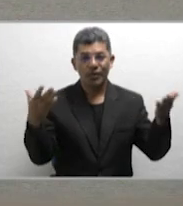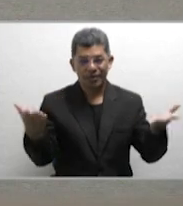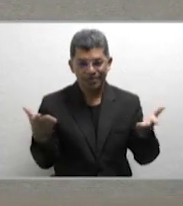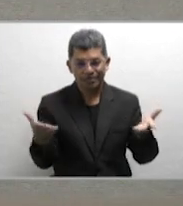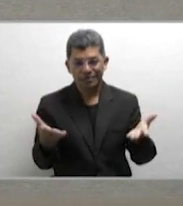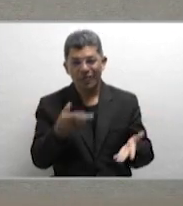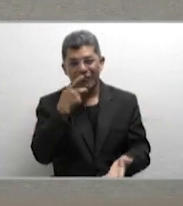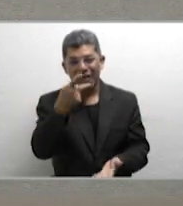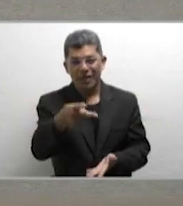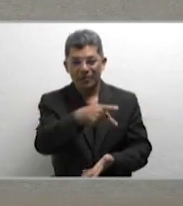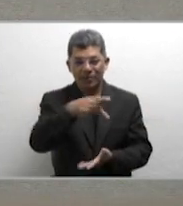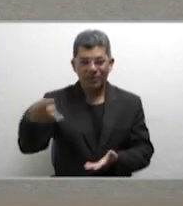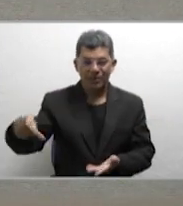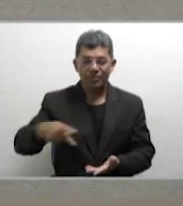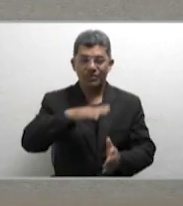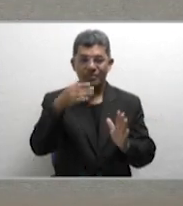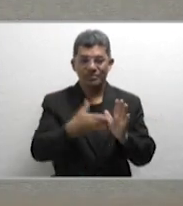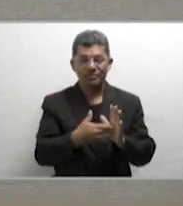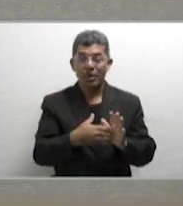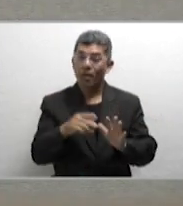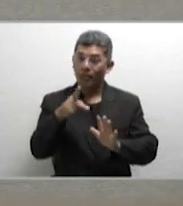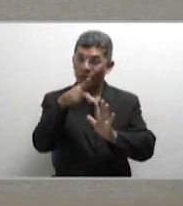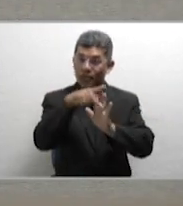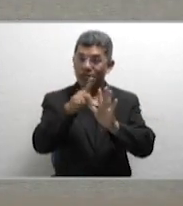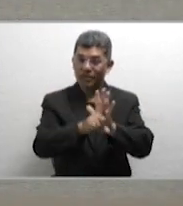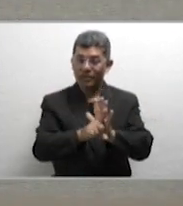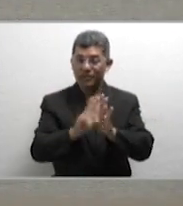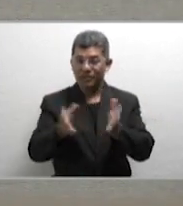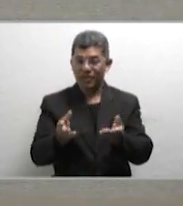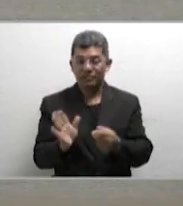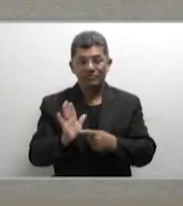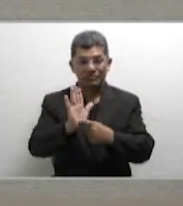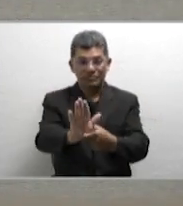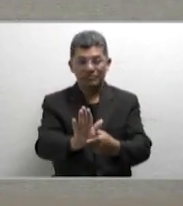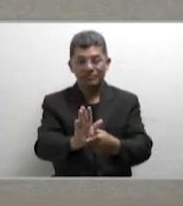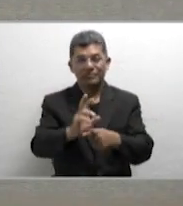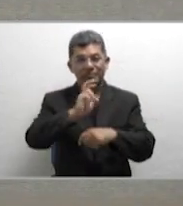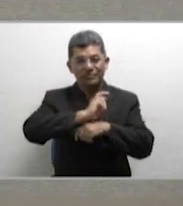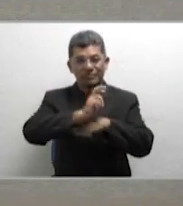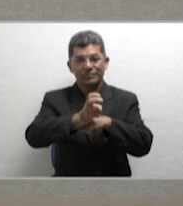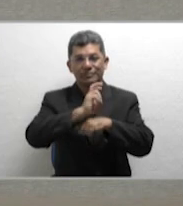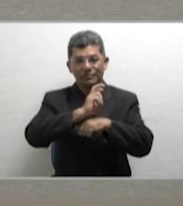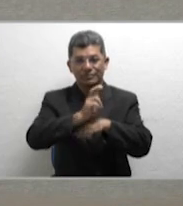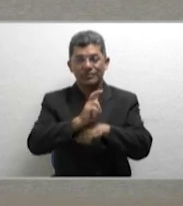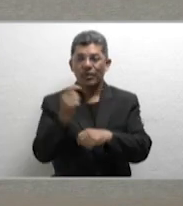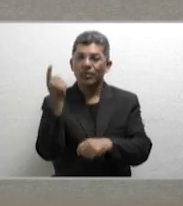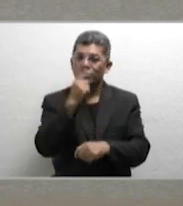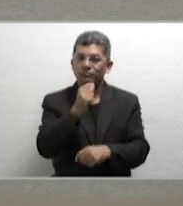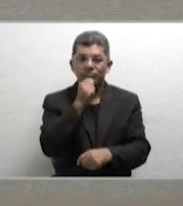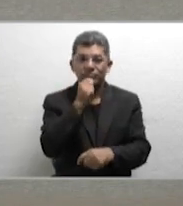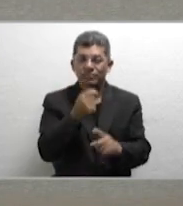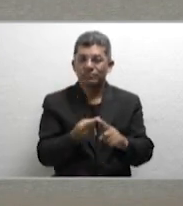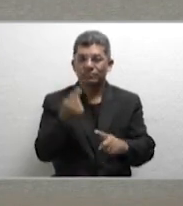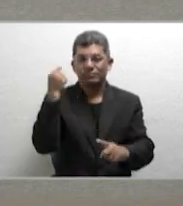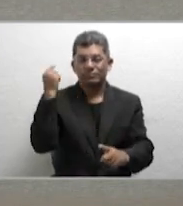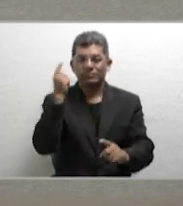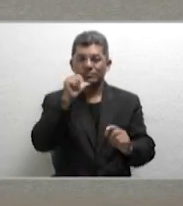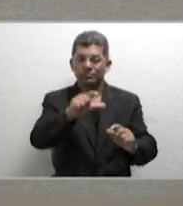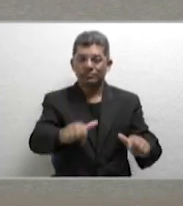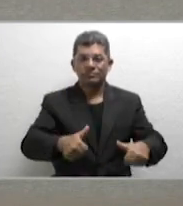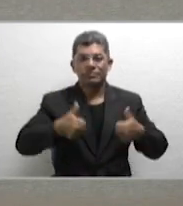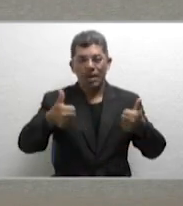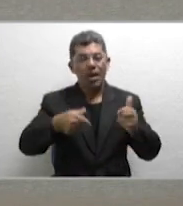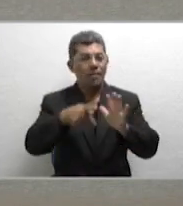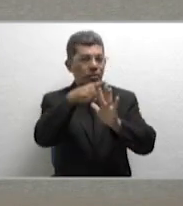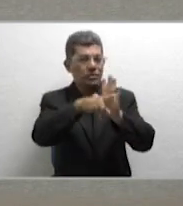senhor presidente, senhores deputados e deputadas, de um projeto de lei que já apresentei nesta casa e que não consegui, naquele momento, obter êxito. É um